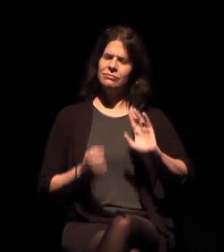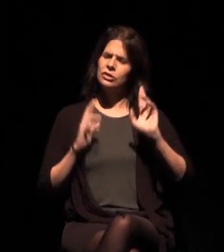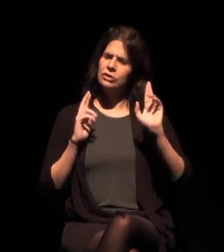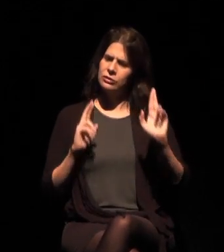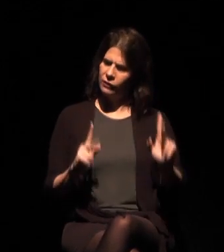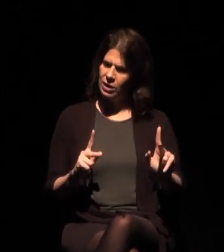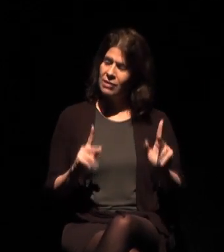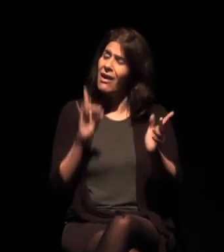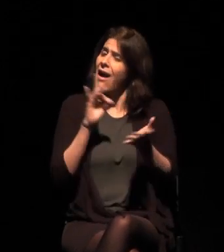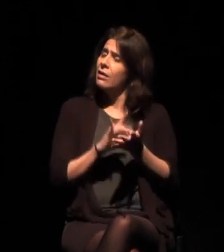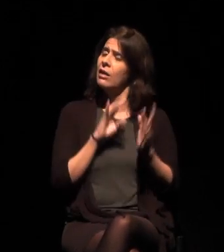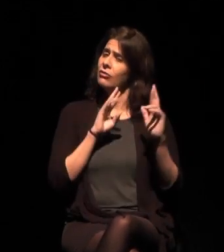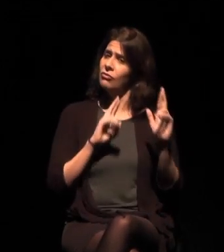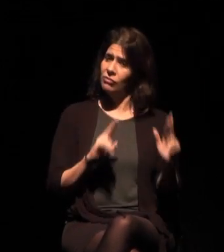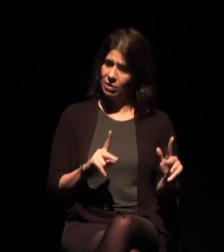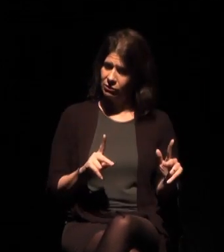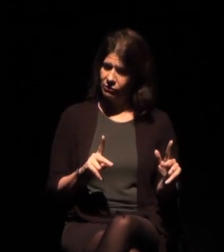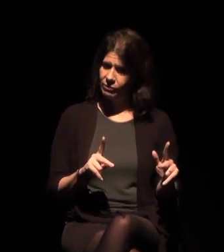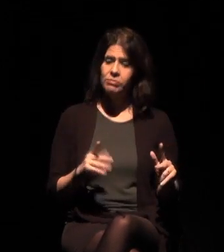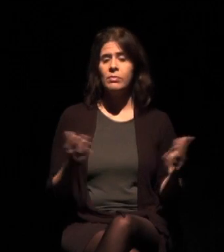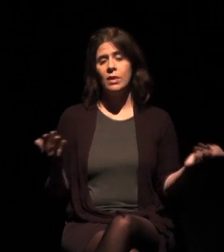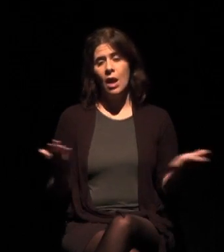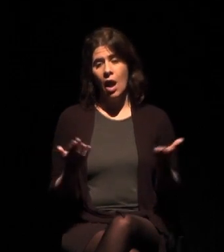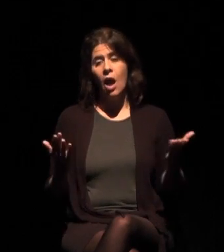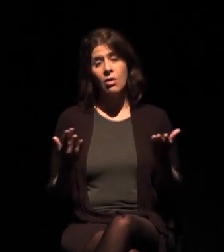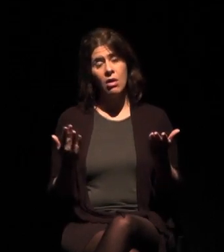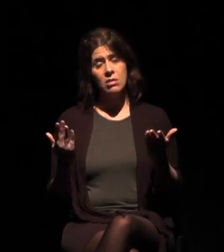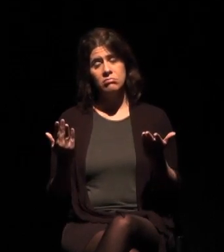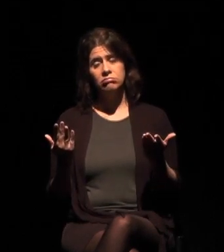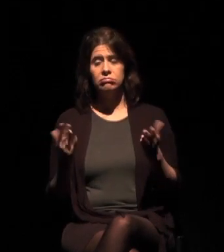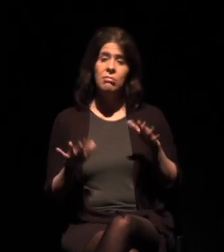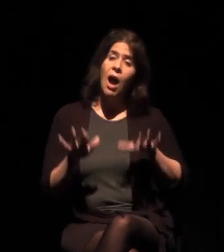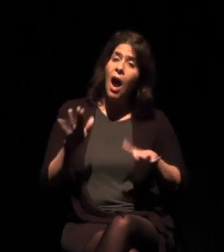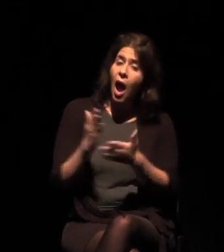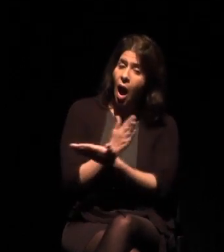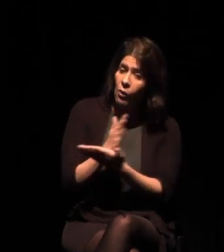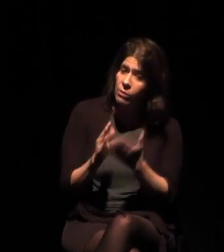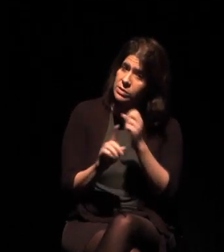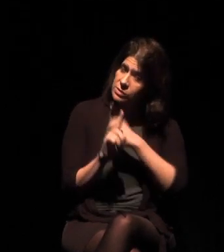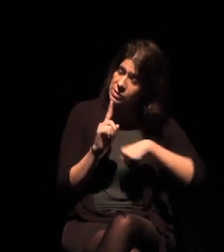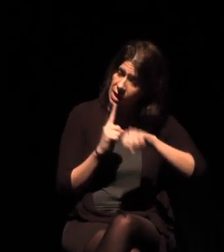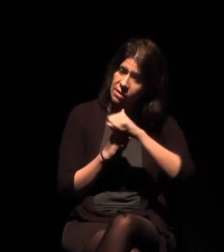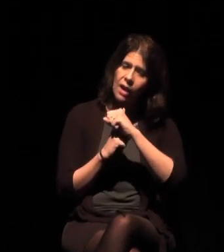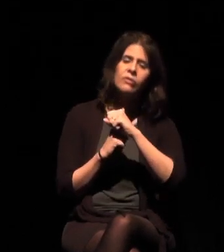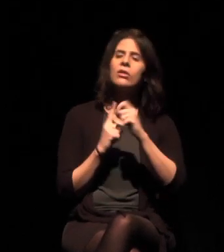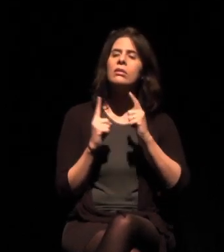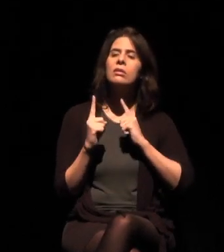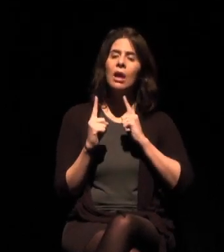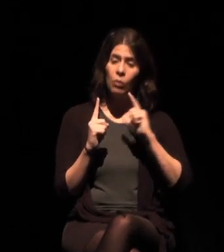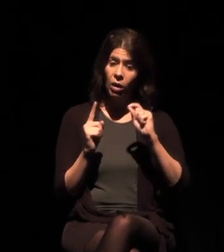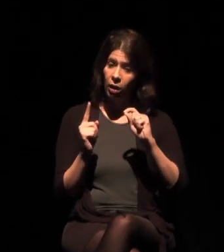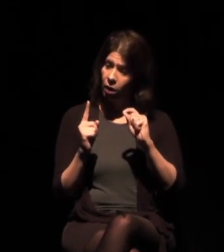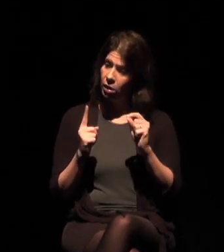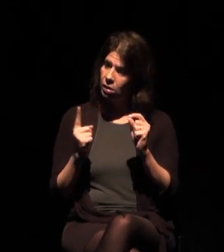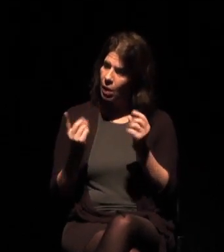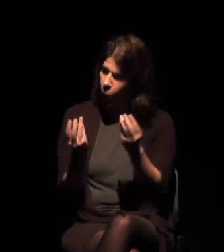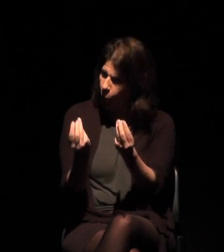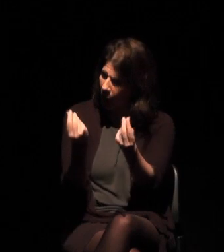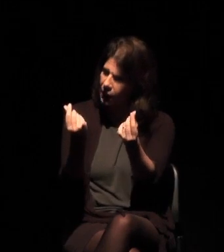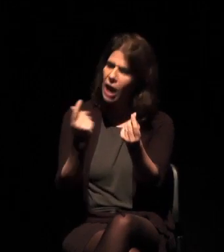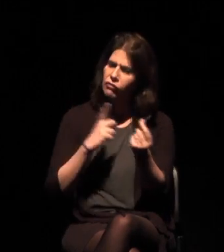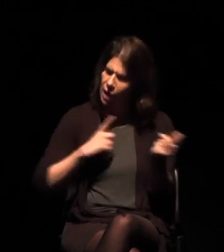exigente mais uma vez pelo menos algumas chuvadas qualificava com competências mas que de fato não vai